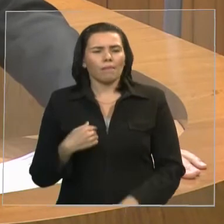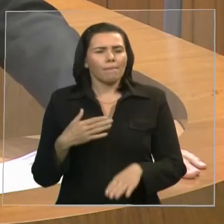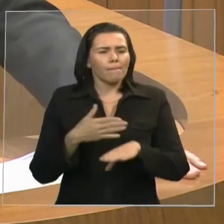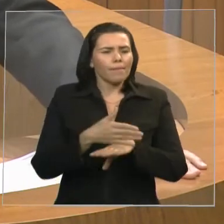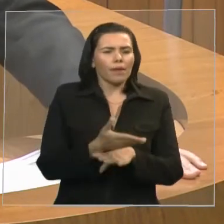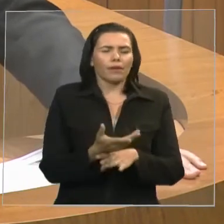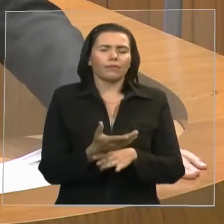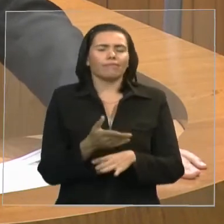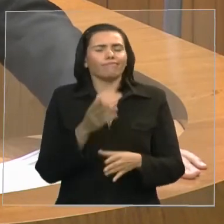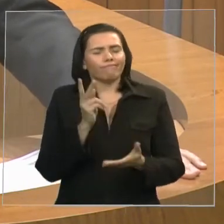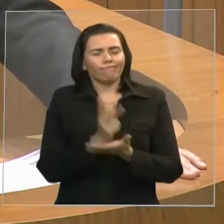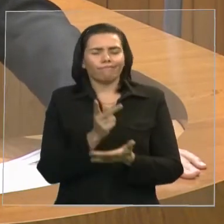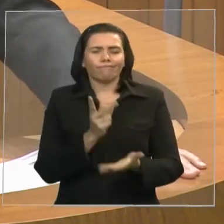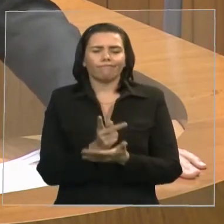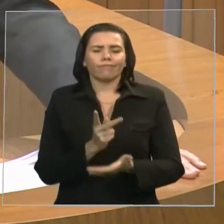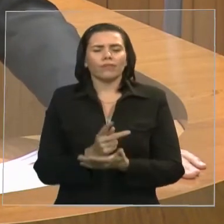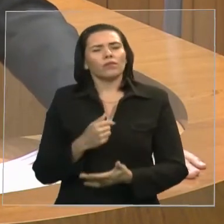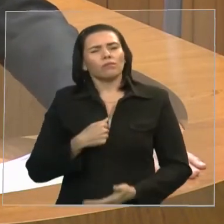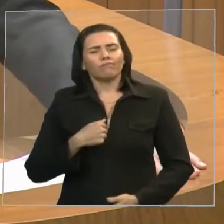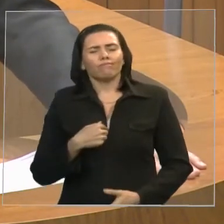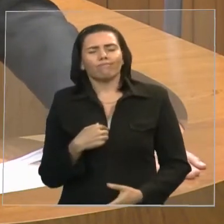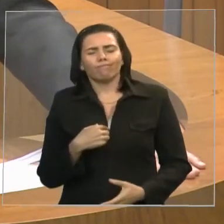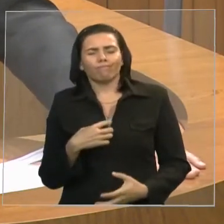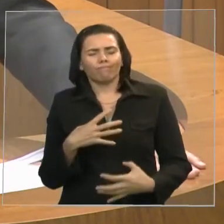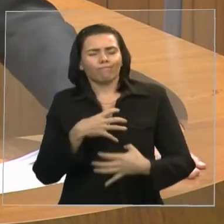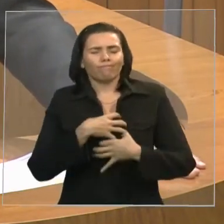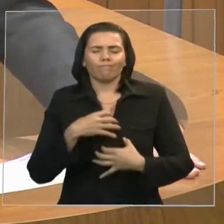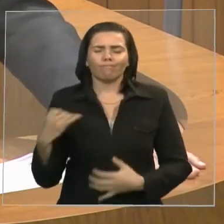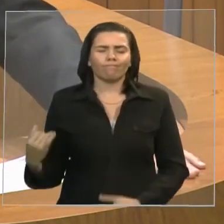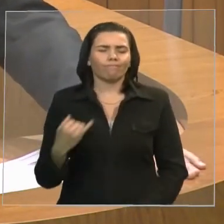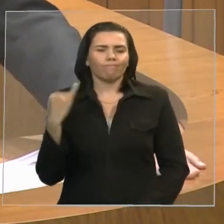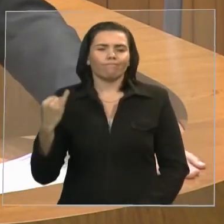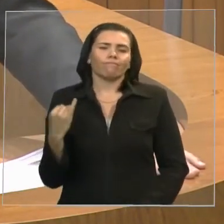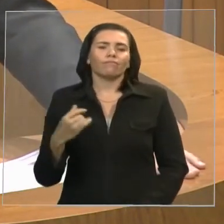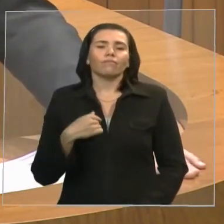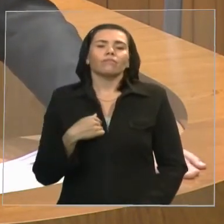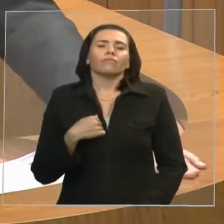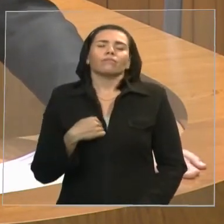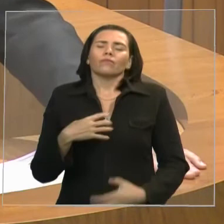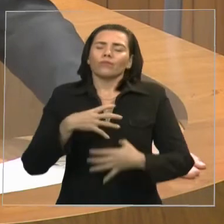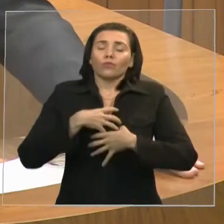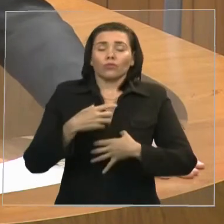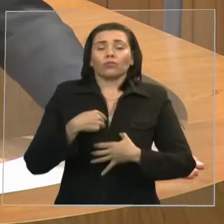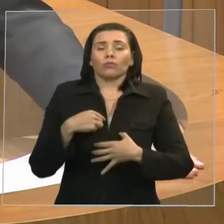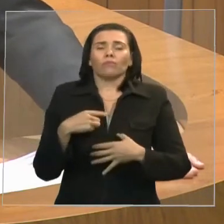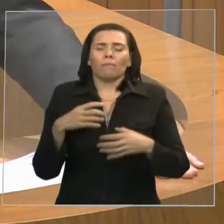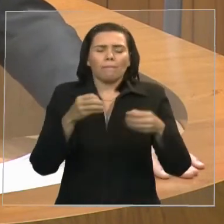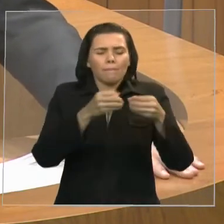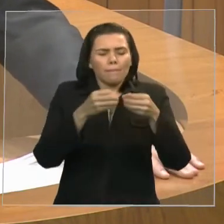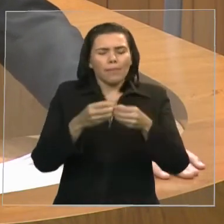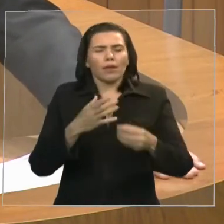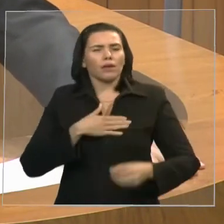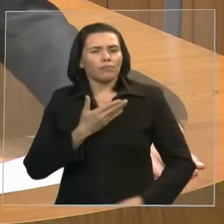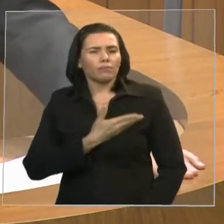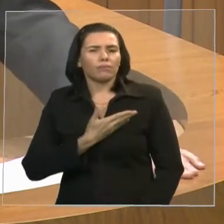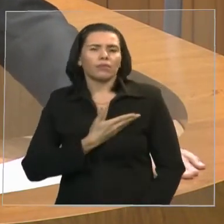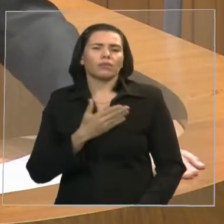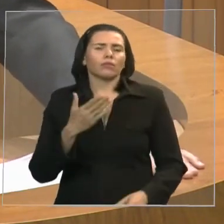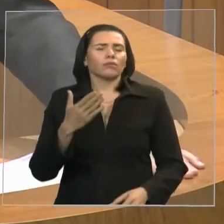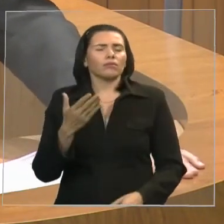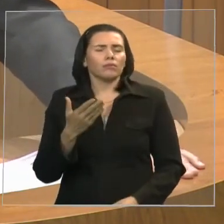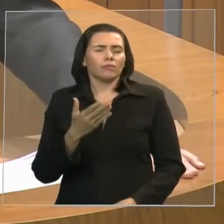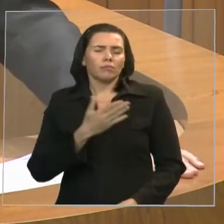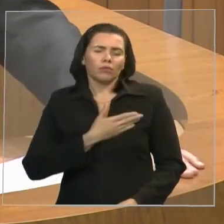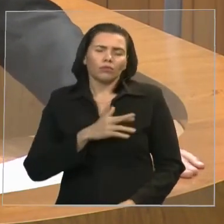muito importante eu sentir que estou dentro da minha casa, perto dos meus amigos, próximo dos meus amigos e perto dos meus